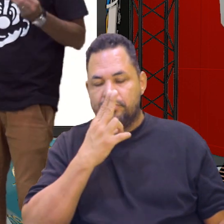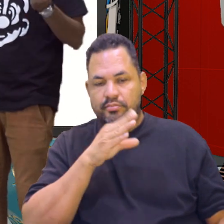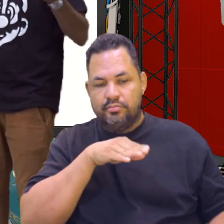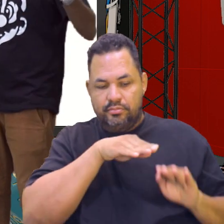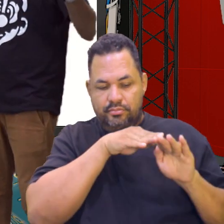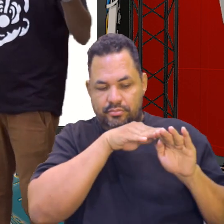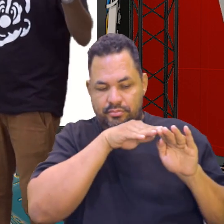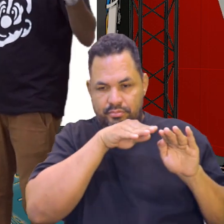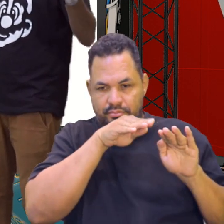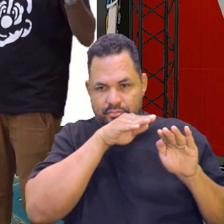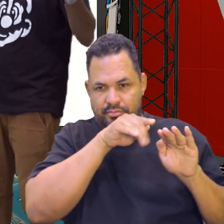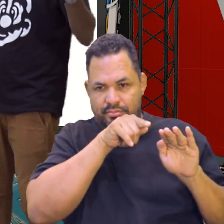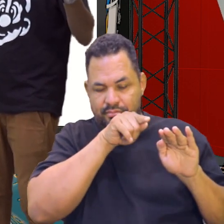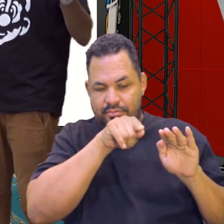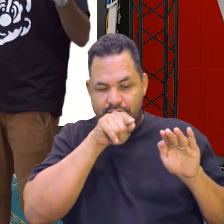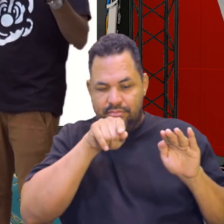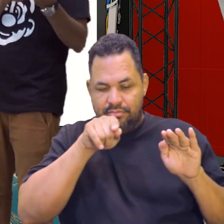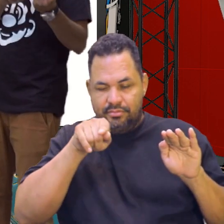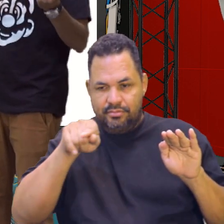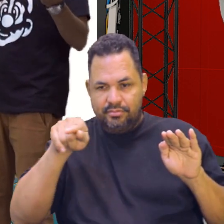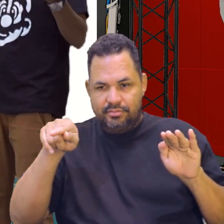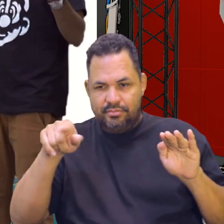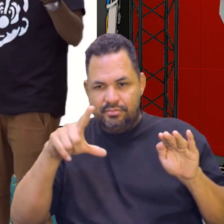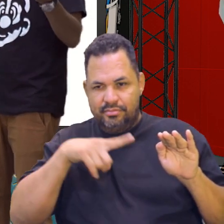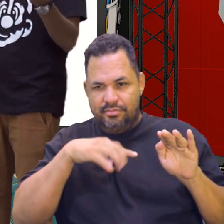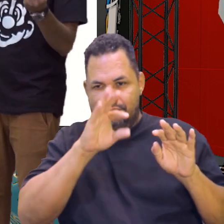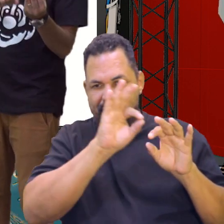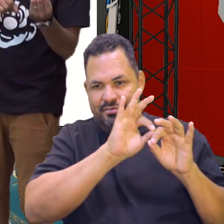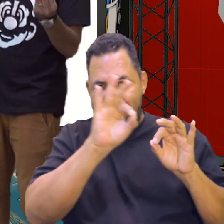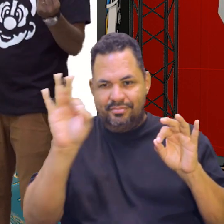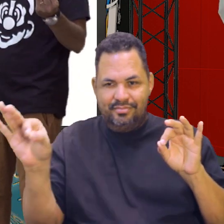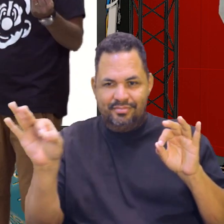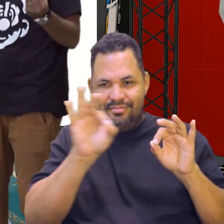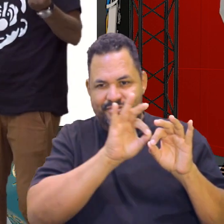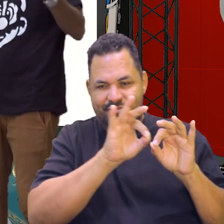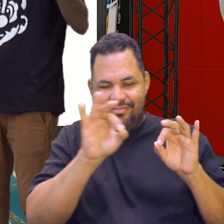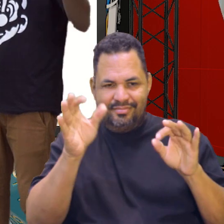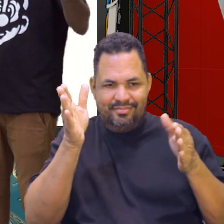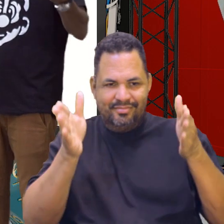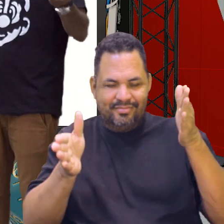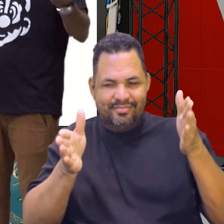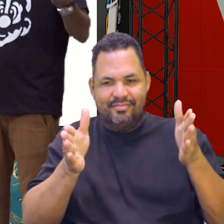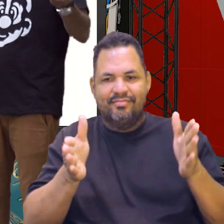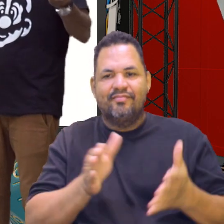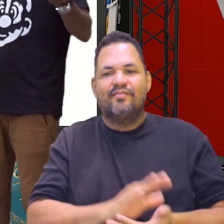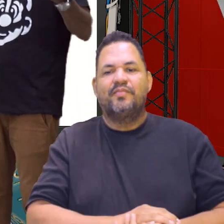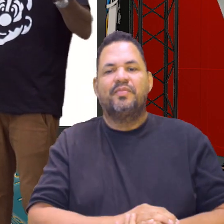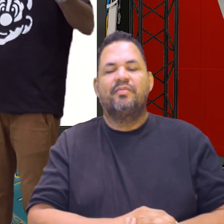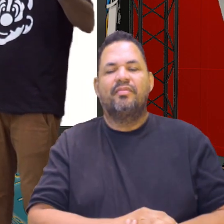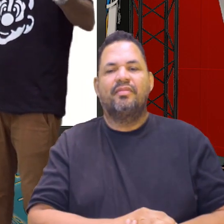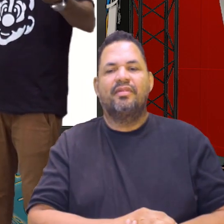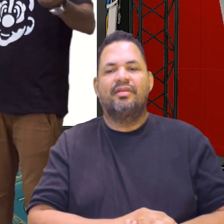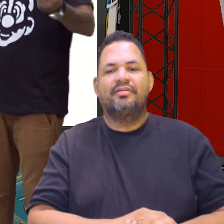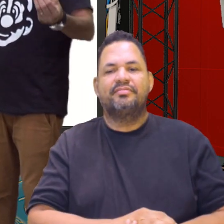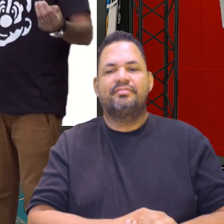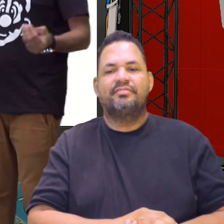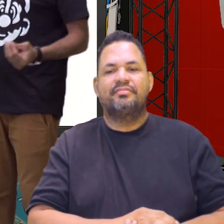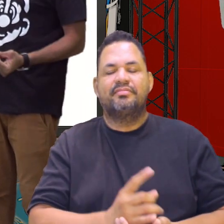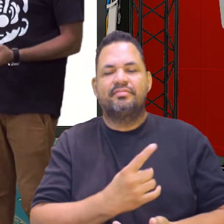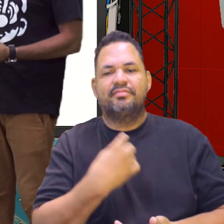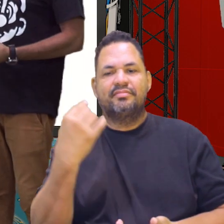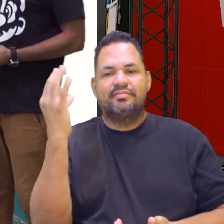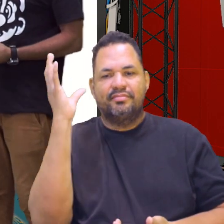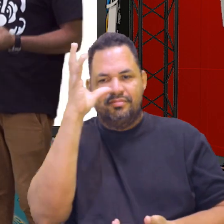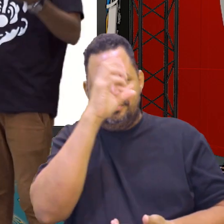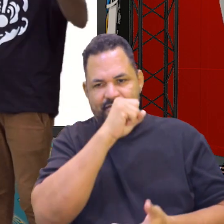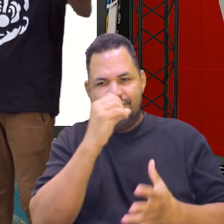reta, vocês são um ponto. E nós temos uma distância separando essa reta e esse ponto. E nós vamos aprender, então, na